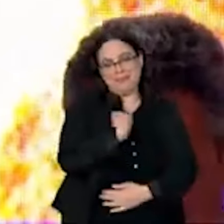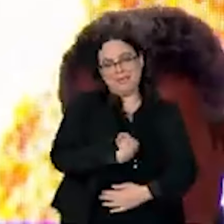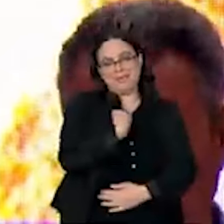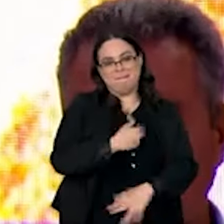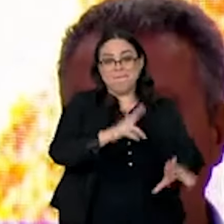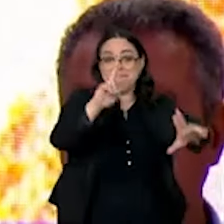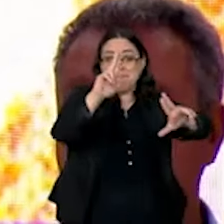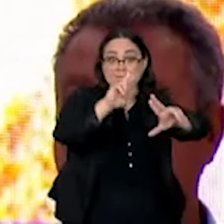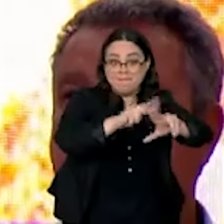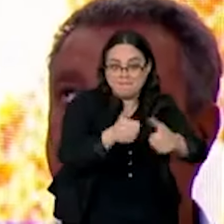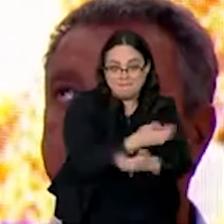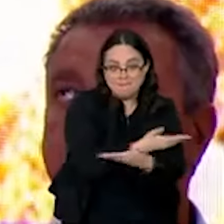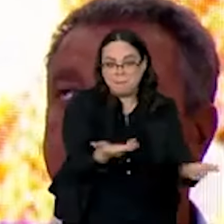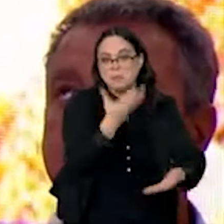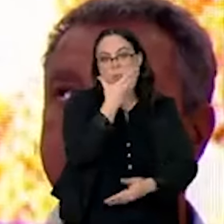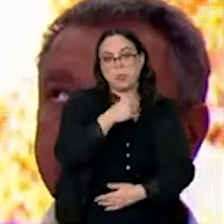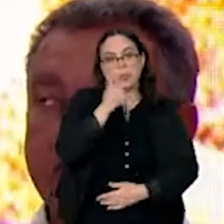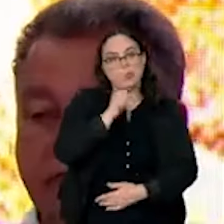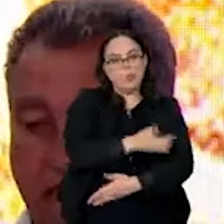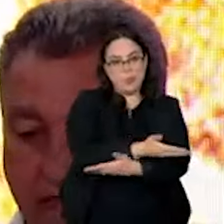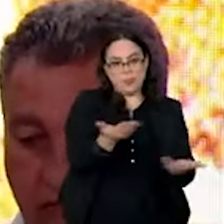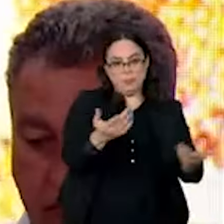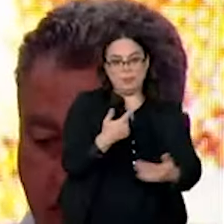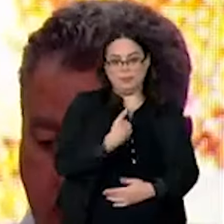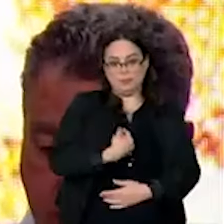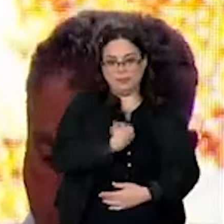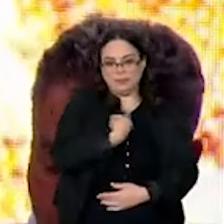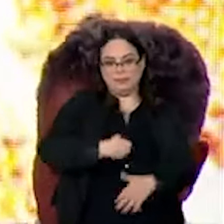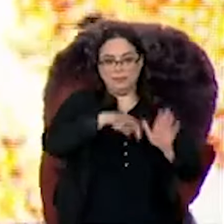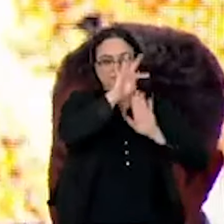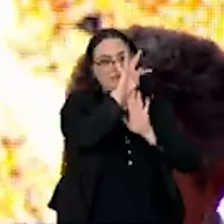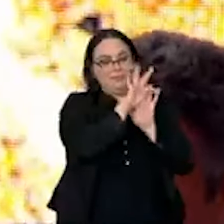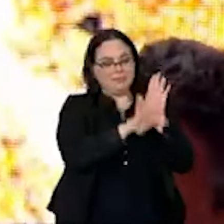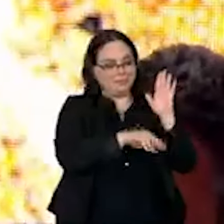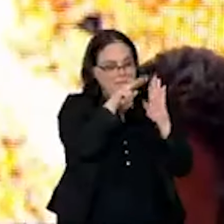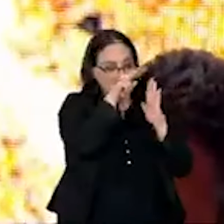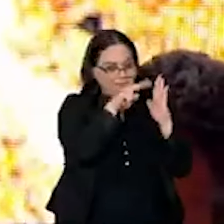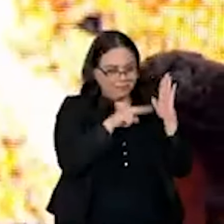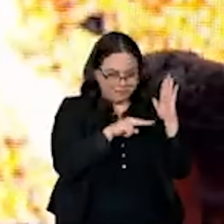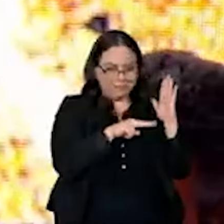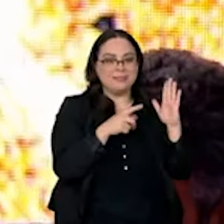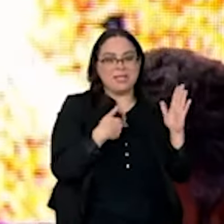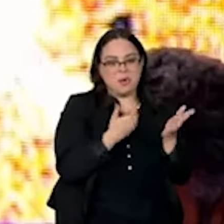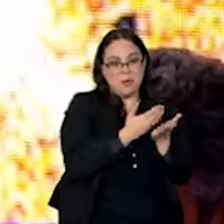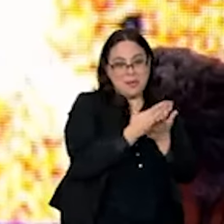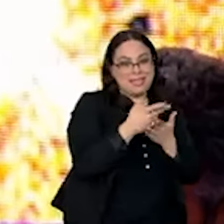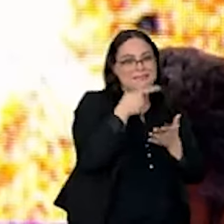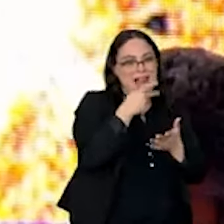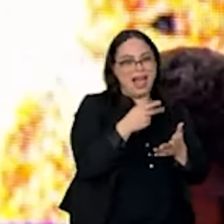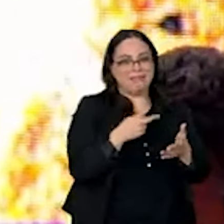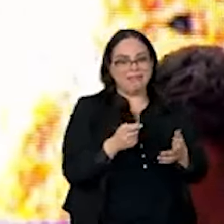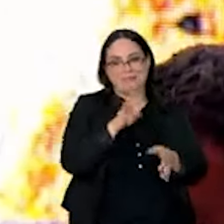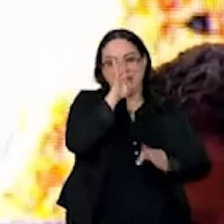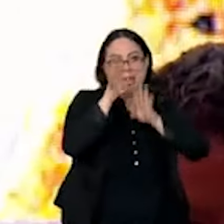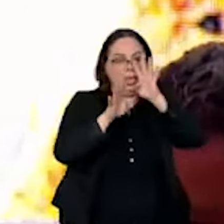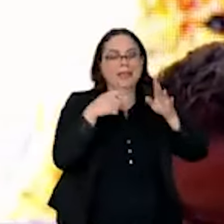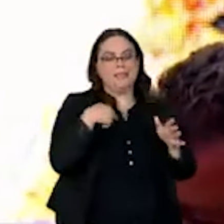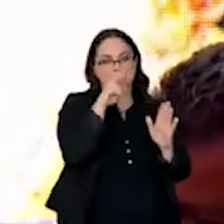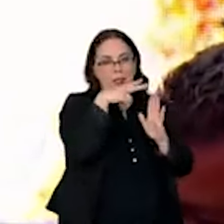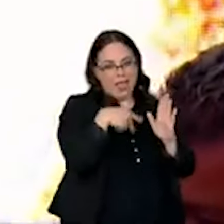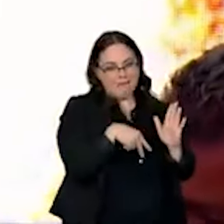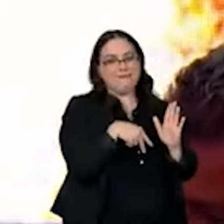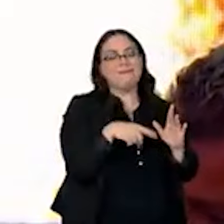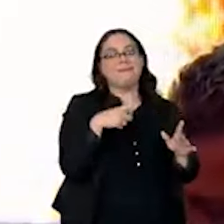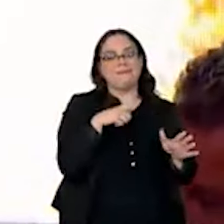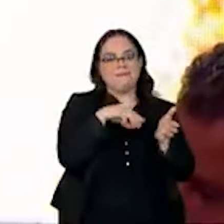Por isso, companheiros e companheiras, eu tenho até um discurso aqui para ler, e eu comecei a falar de improviso, mas eu vou ler porque